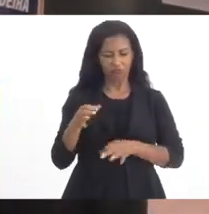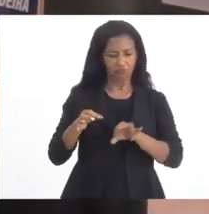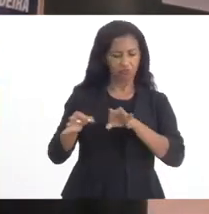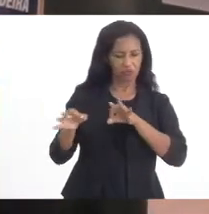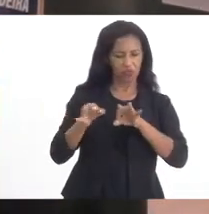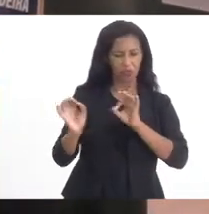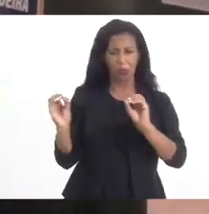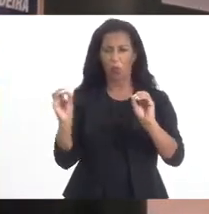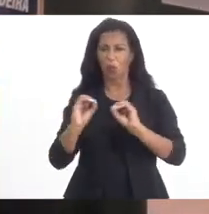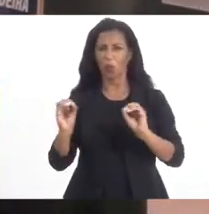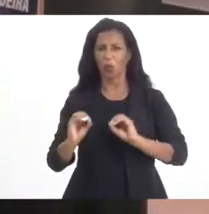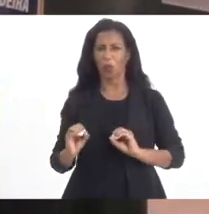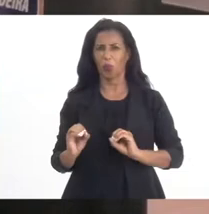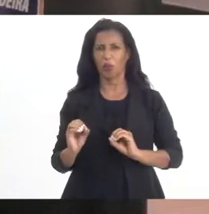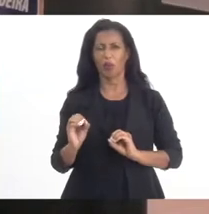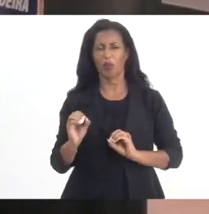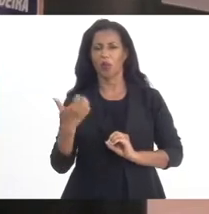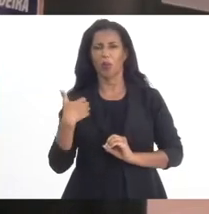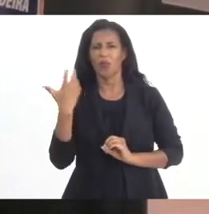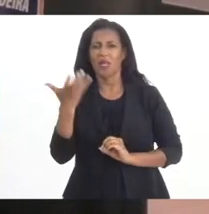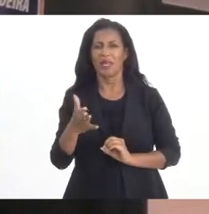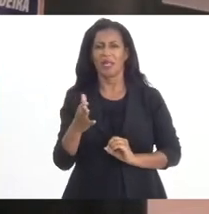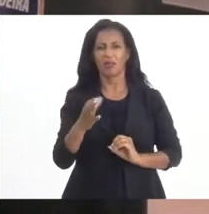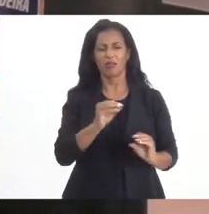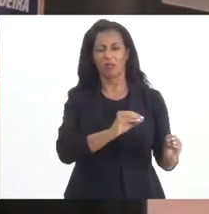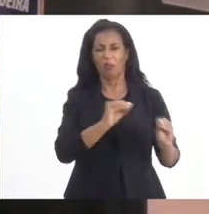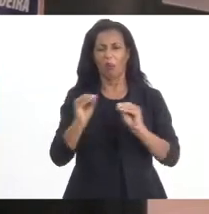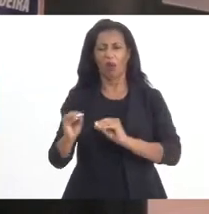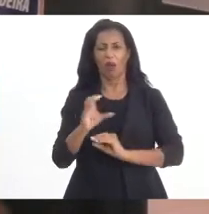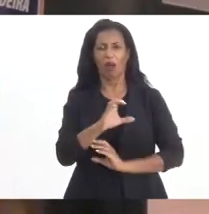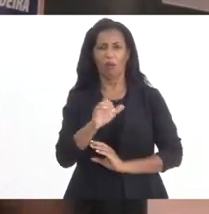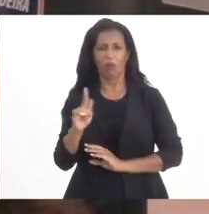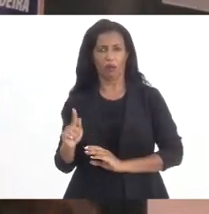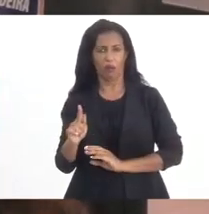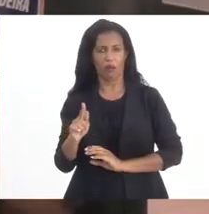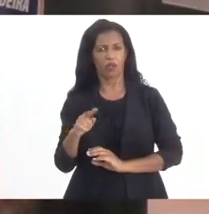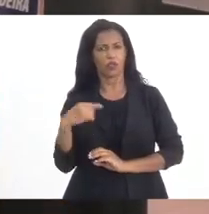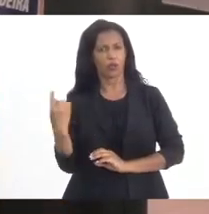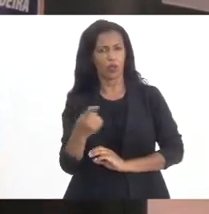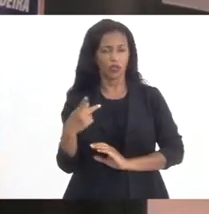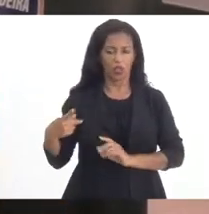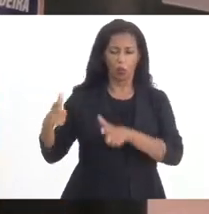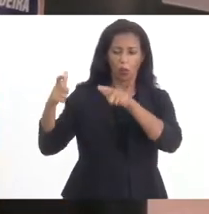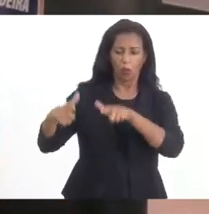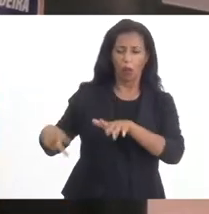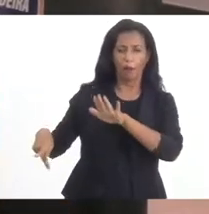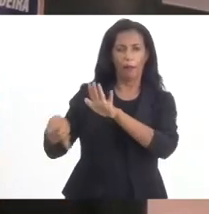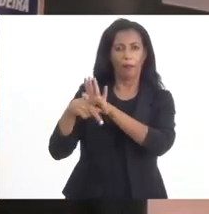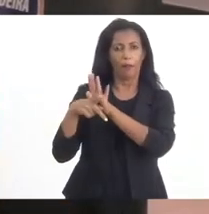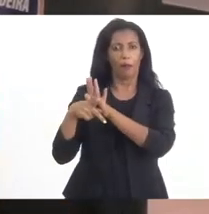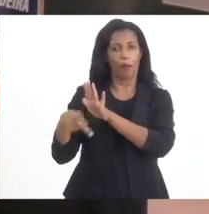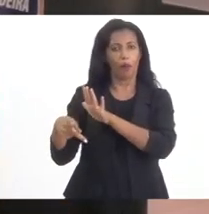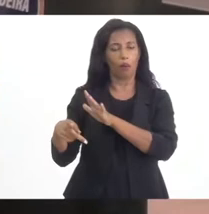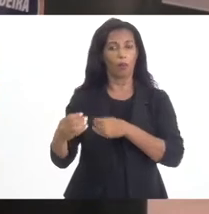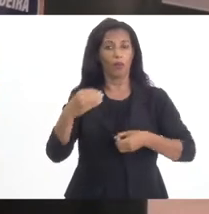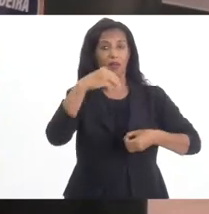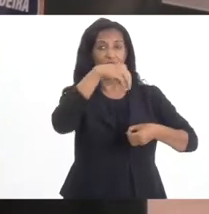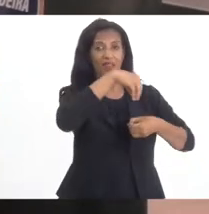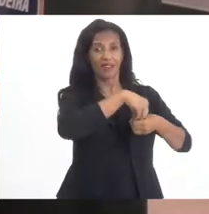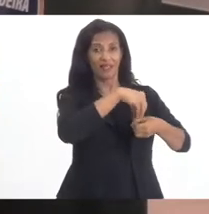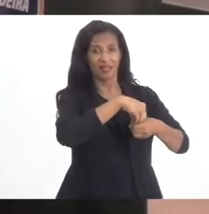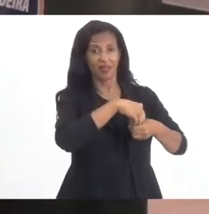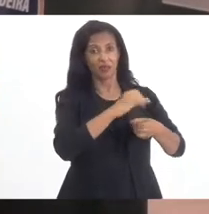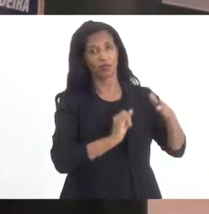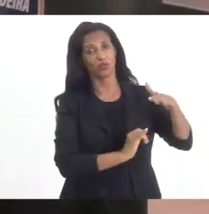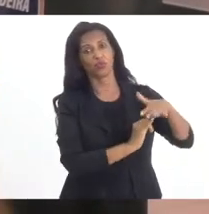queremos que a UESO saia de Campo Grande. Nós queremos um campus próprio, pois a UESO fica dentro do Instituto Sara